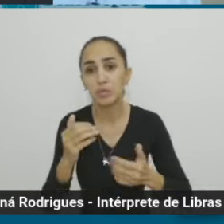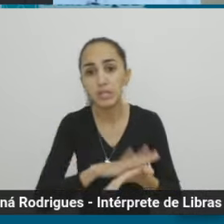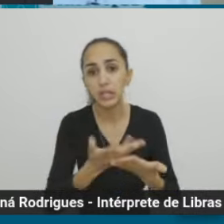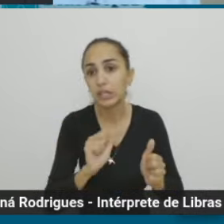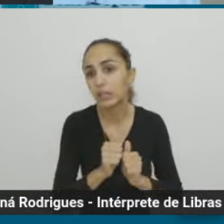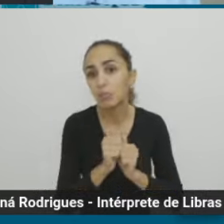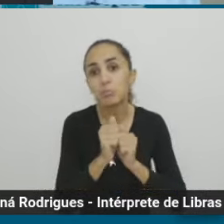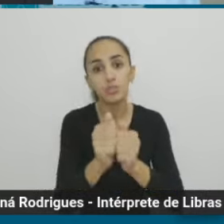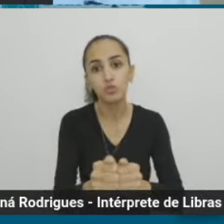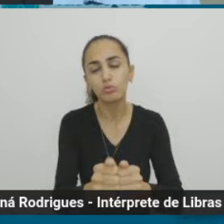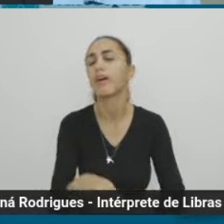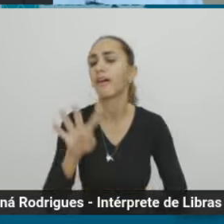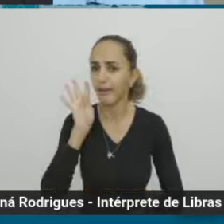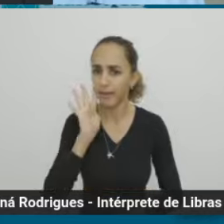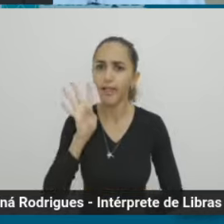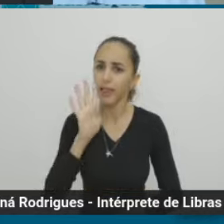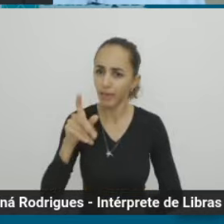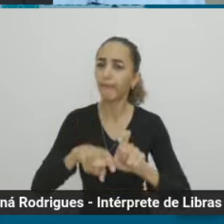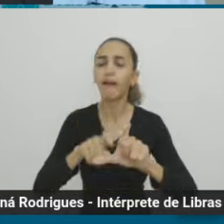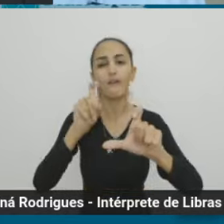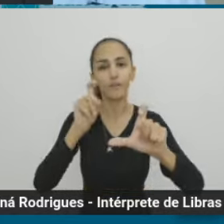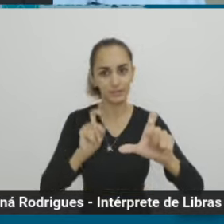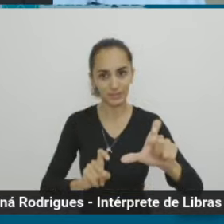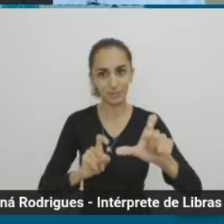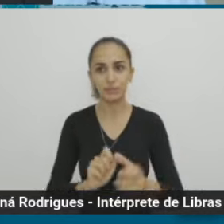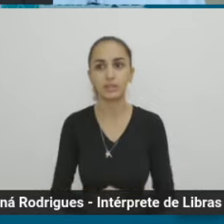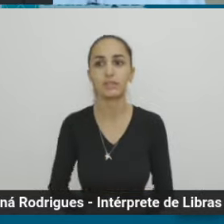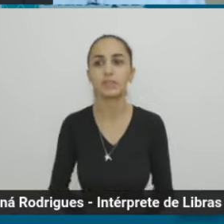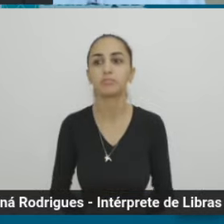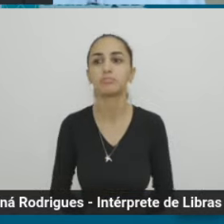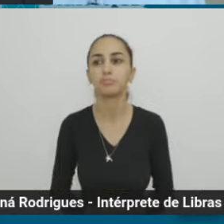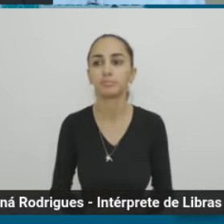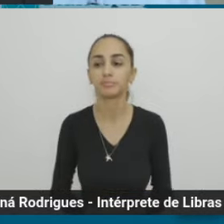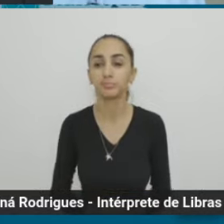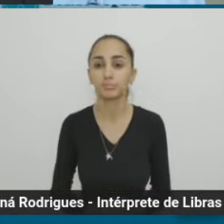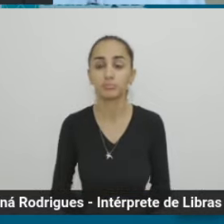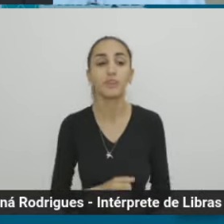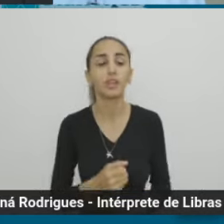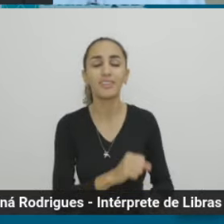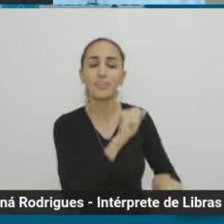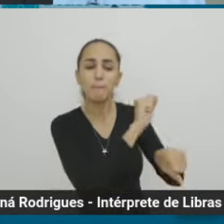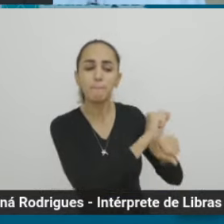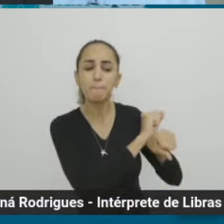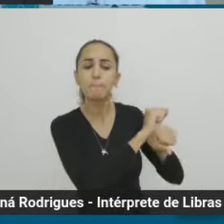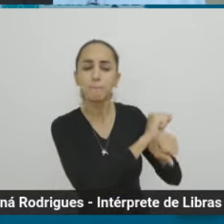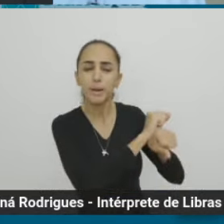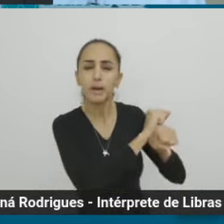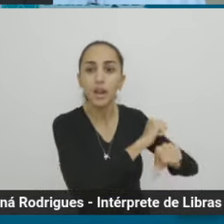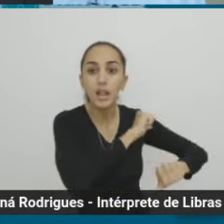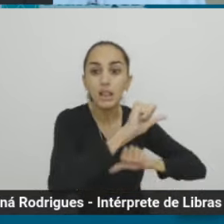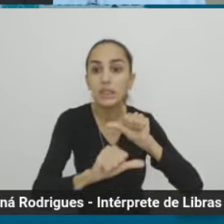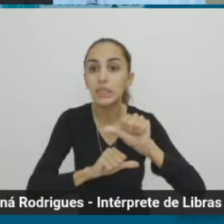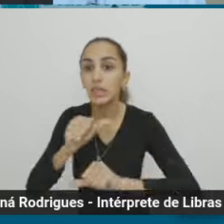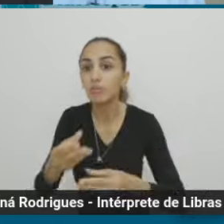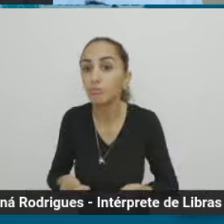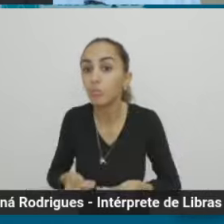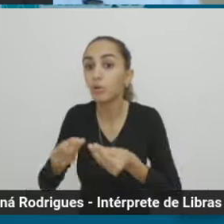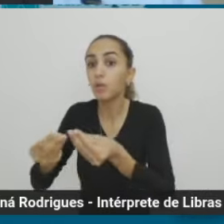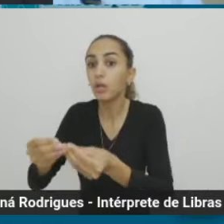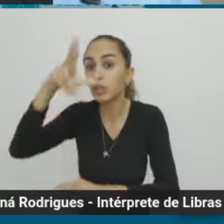é legal essa independência? E é uma coisa que a gente pegou, que estava parado, transformou, entregou para o prefeito e